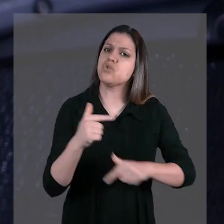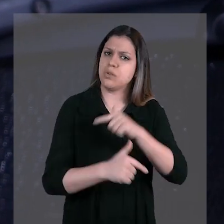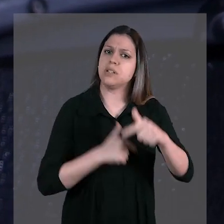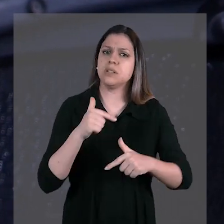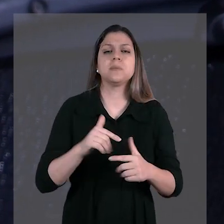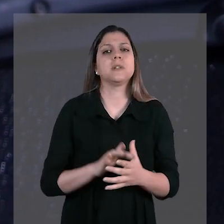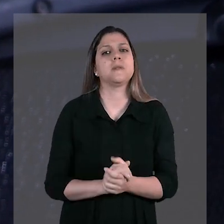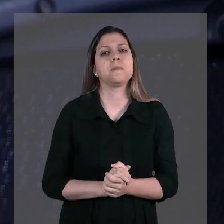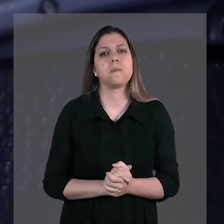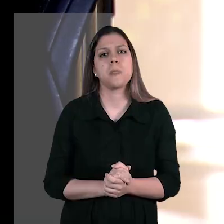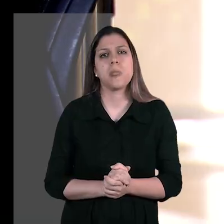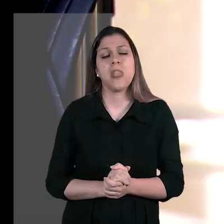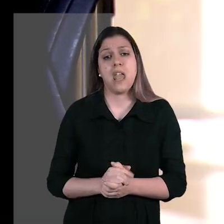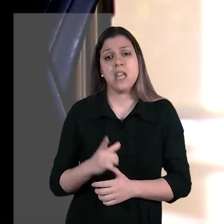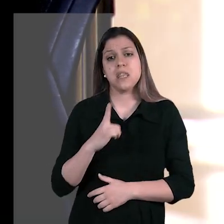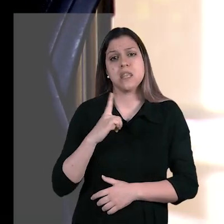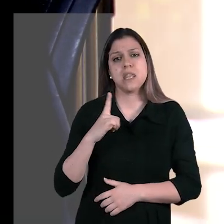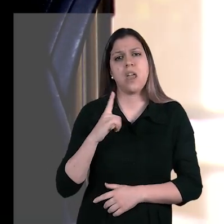Na